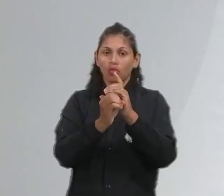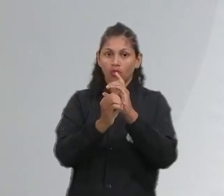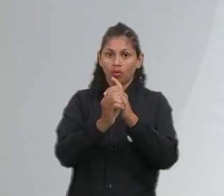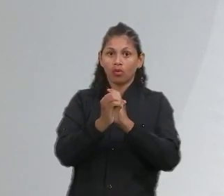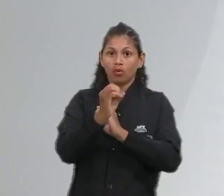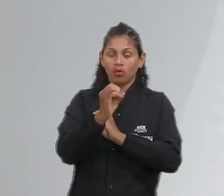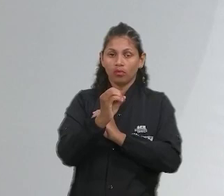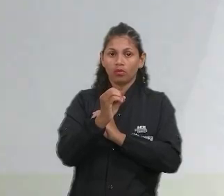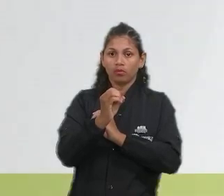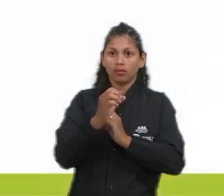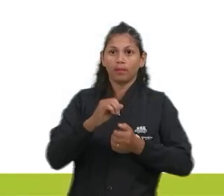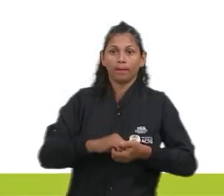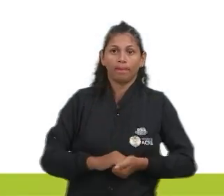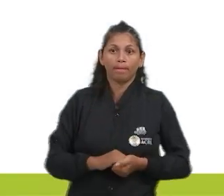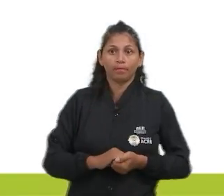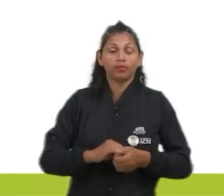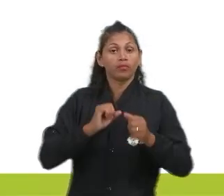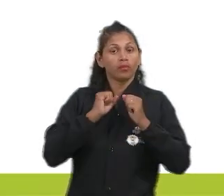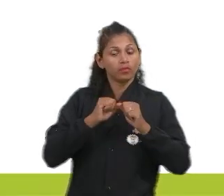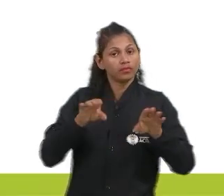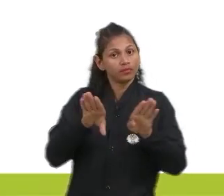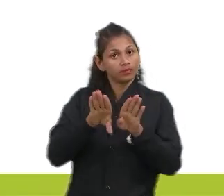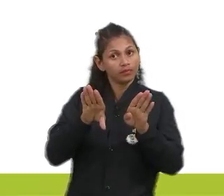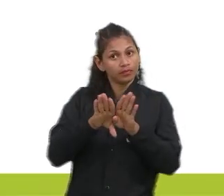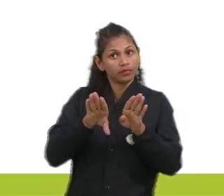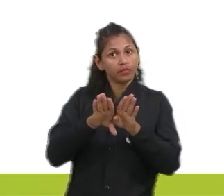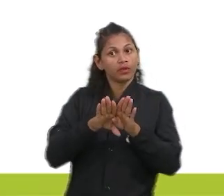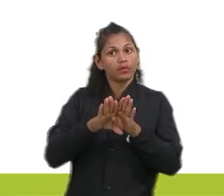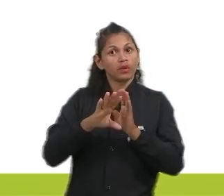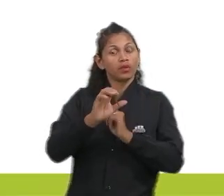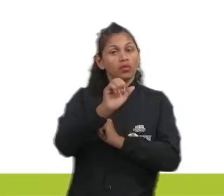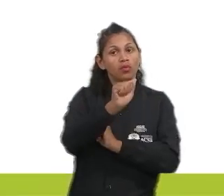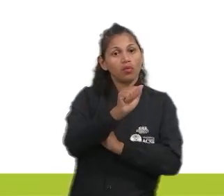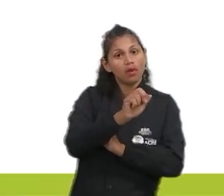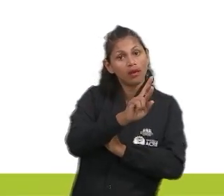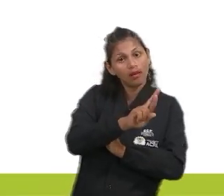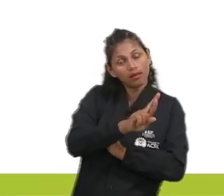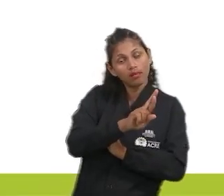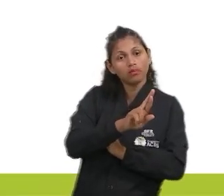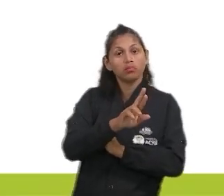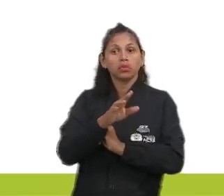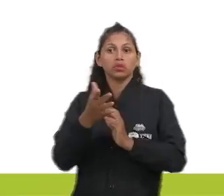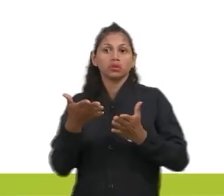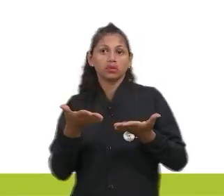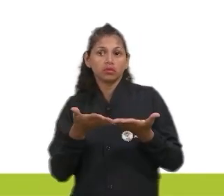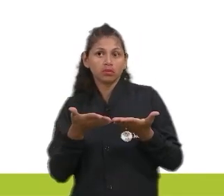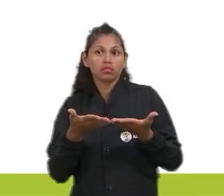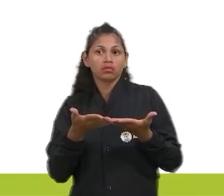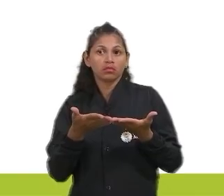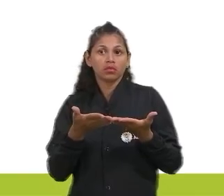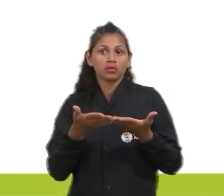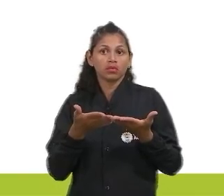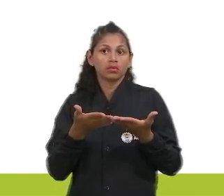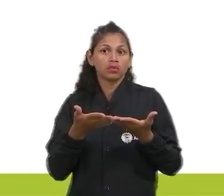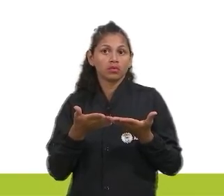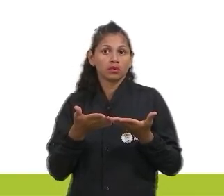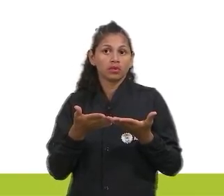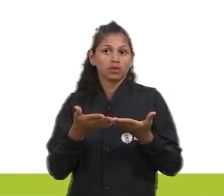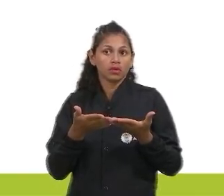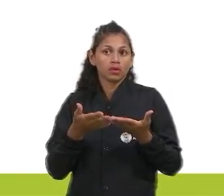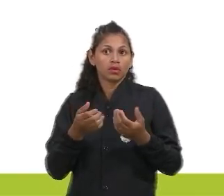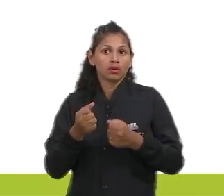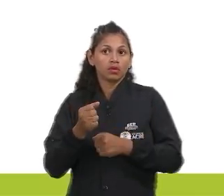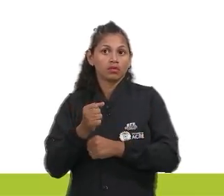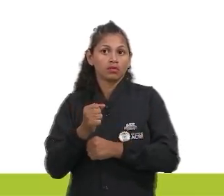um radical e também um anel benzênico, por exemplo. Esse anel eu vou chamar de